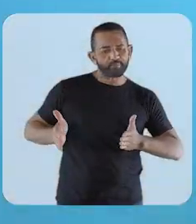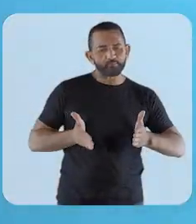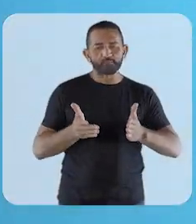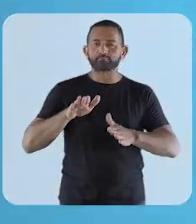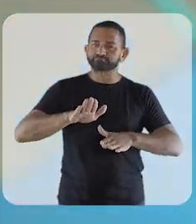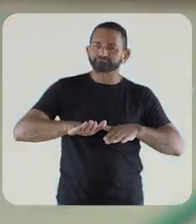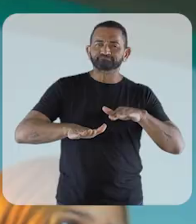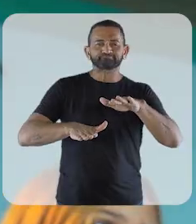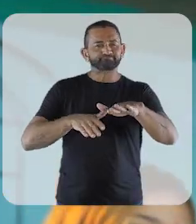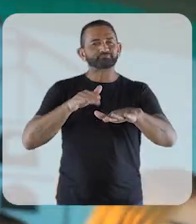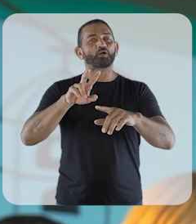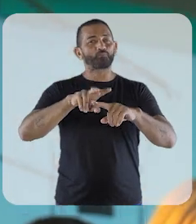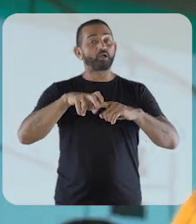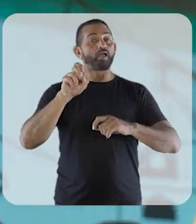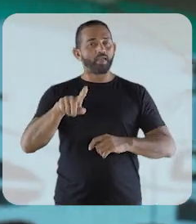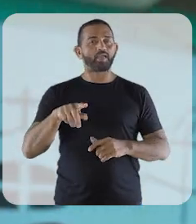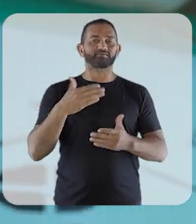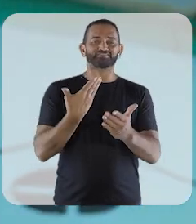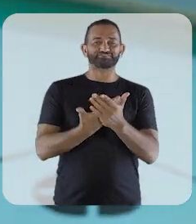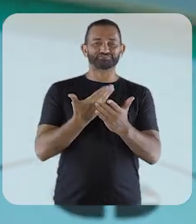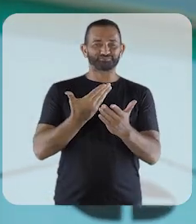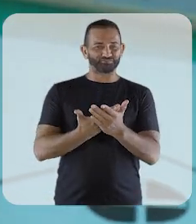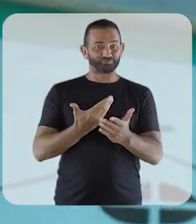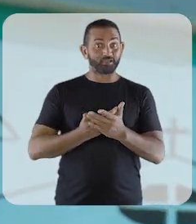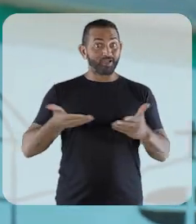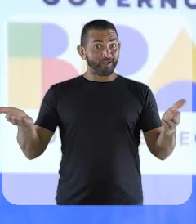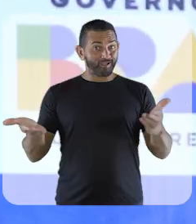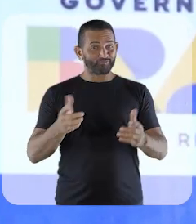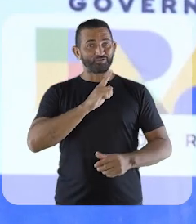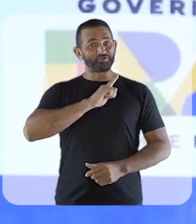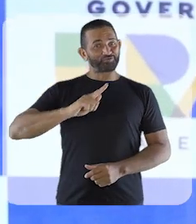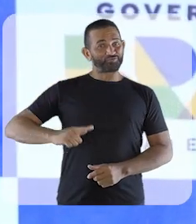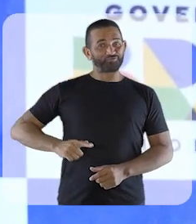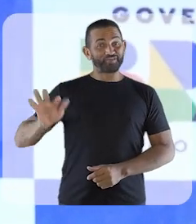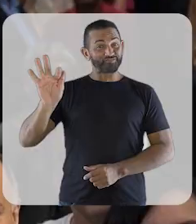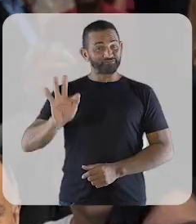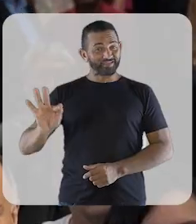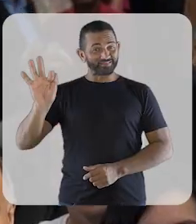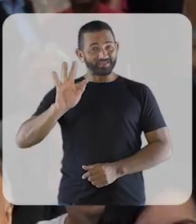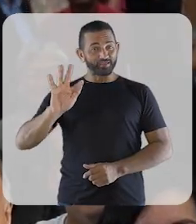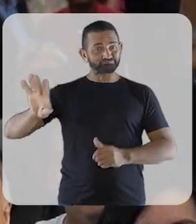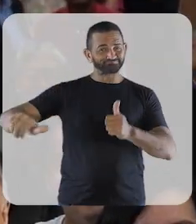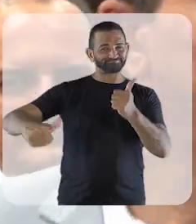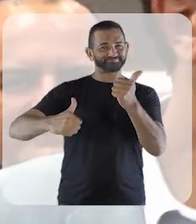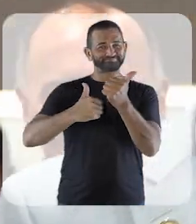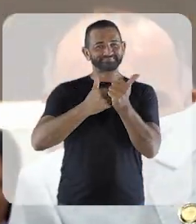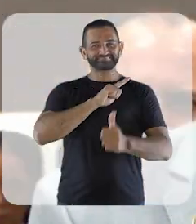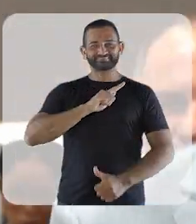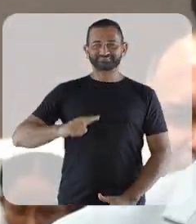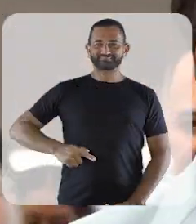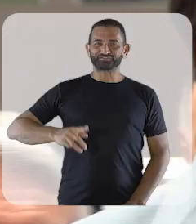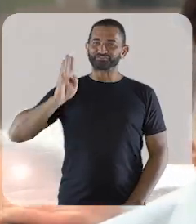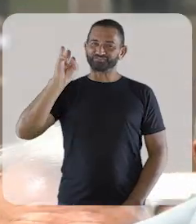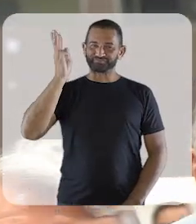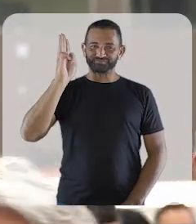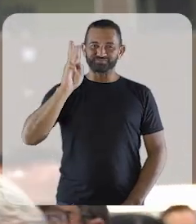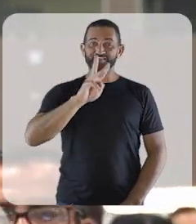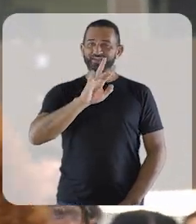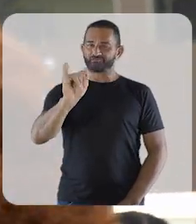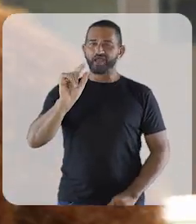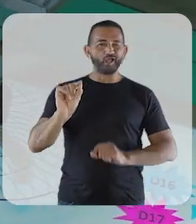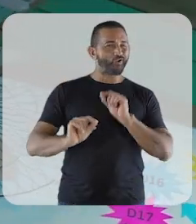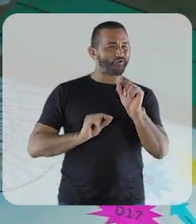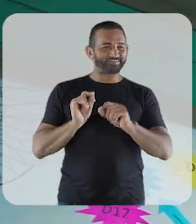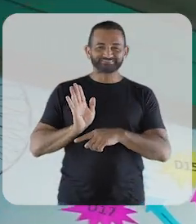começamos a construir esse caminho por meio dos estudos. Agora, o governo federal, em parceria com o governo